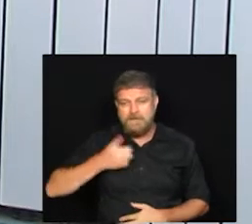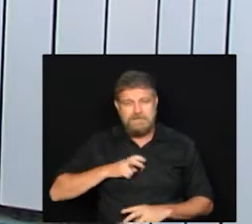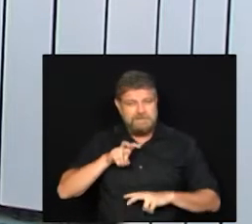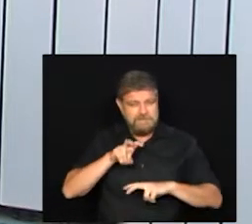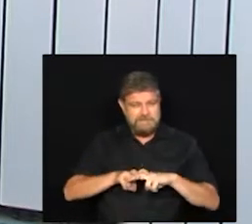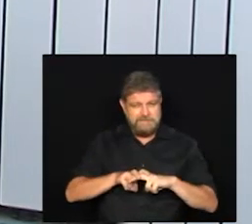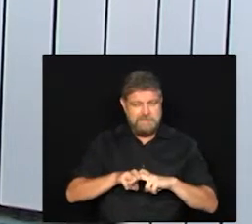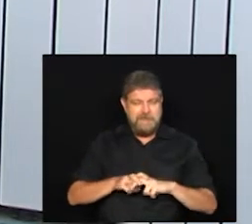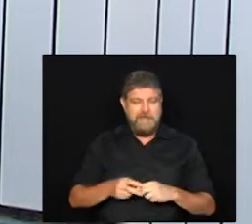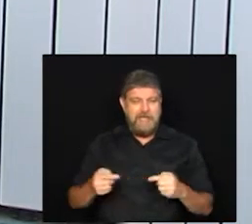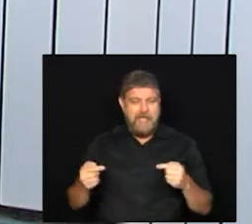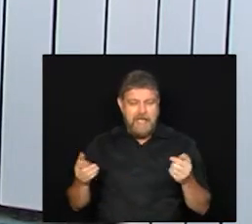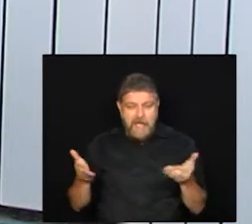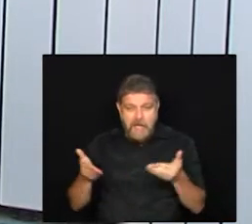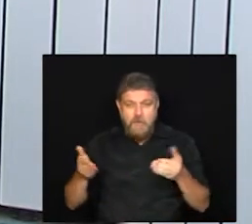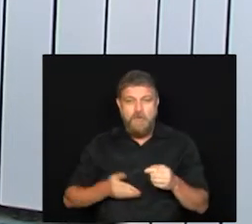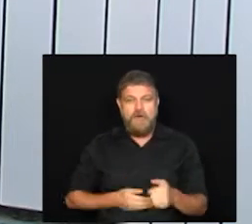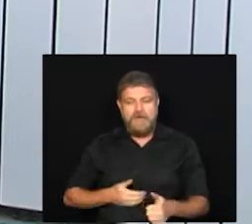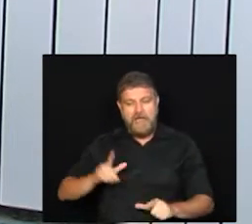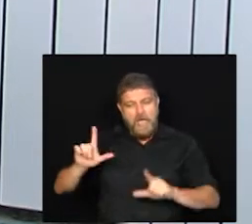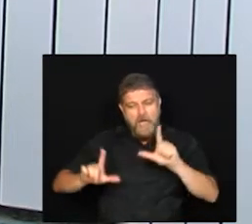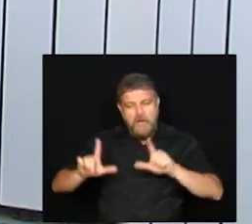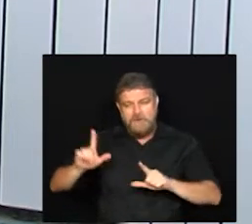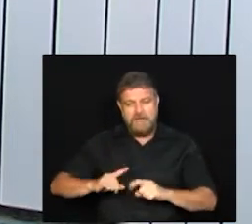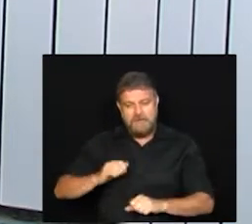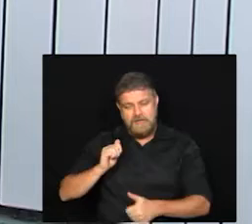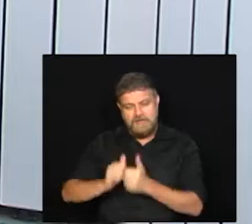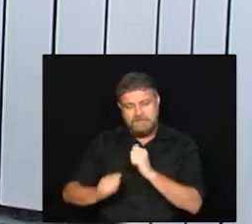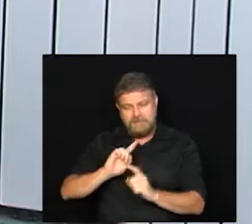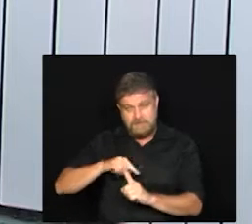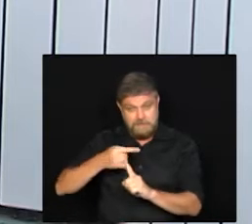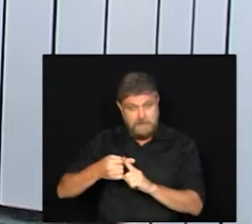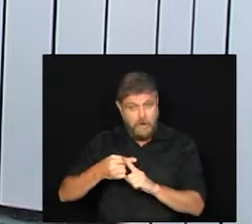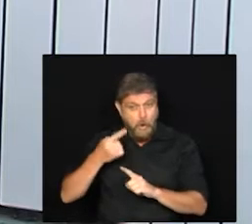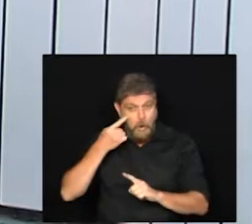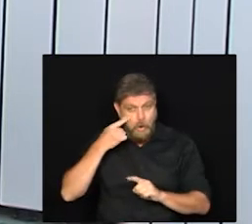Mais Esportes. Preste atenção, só uma parte